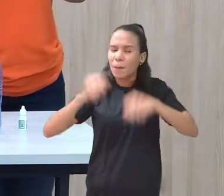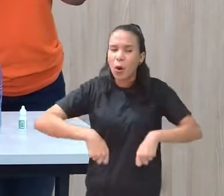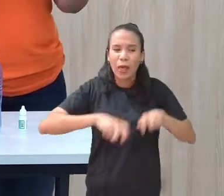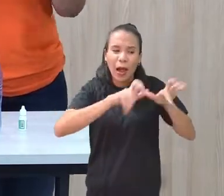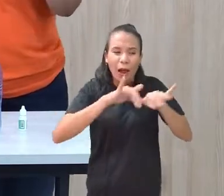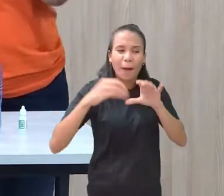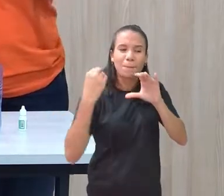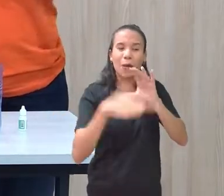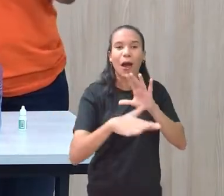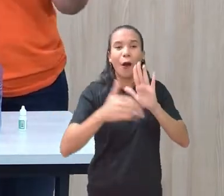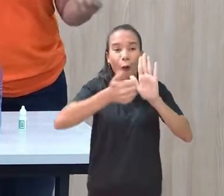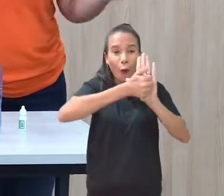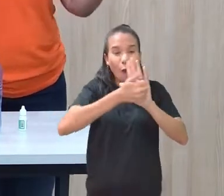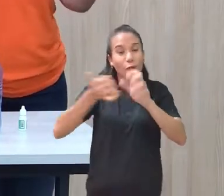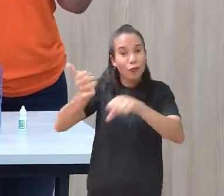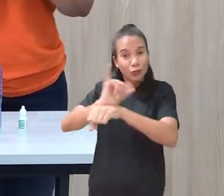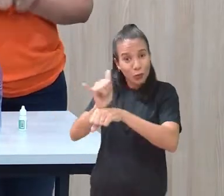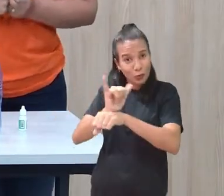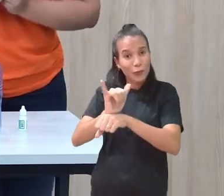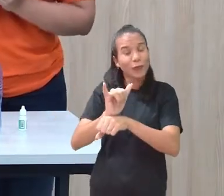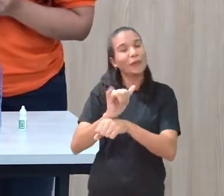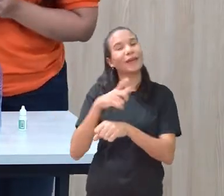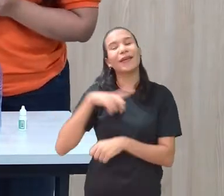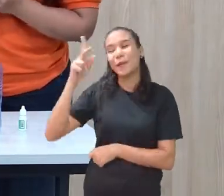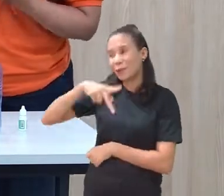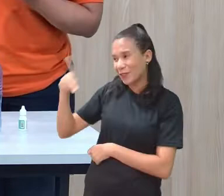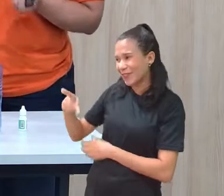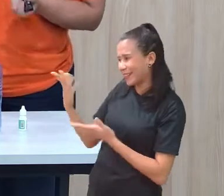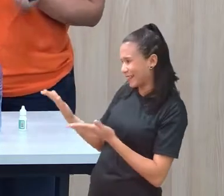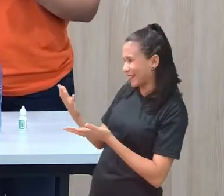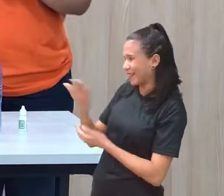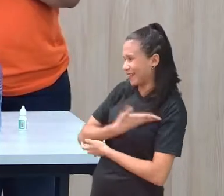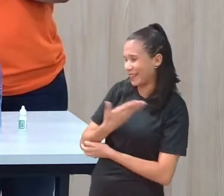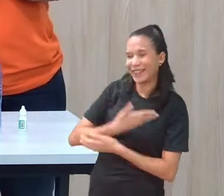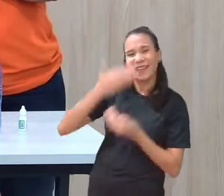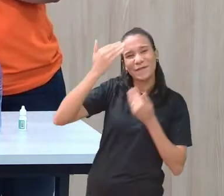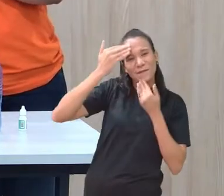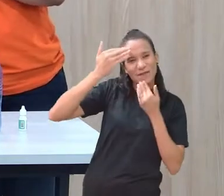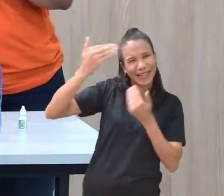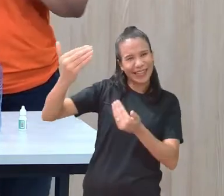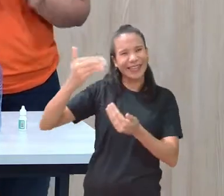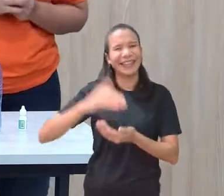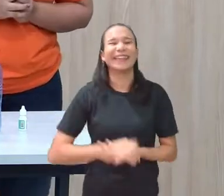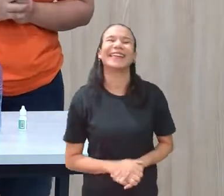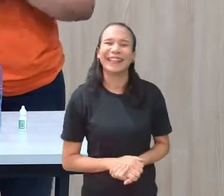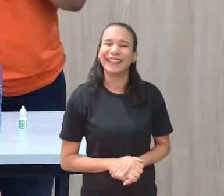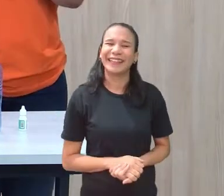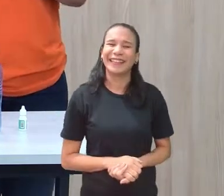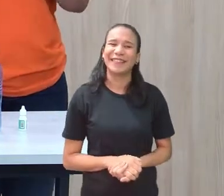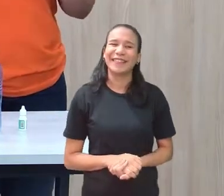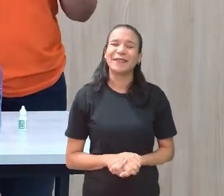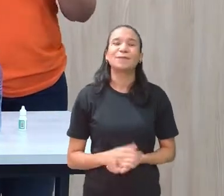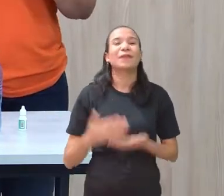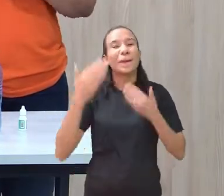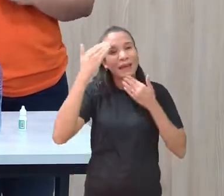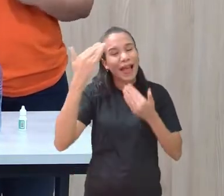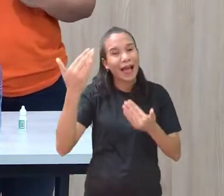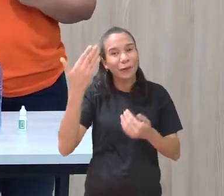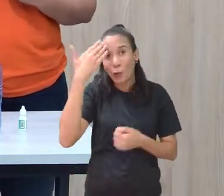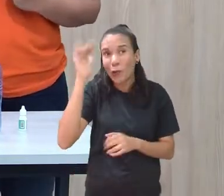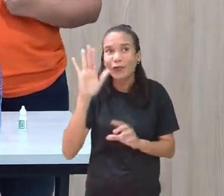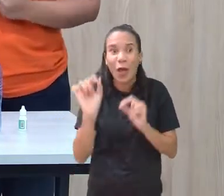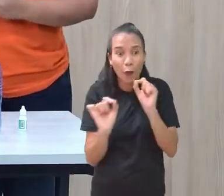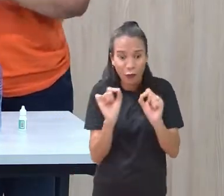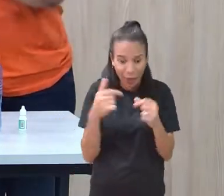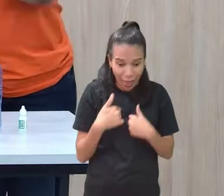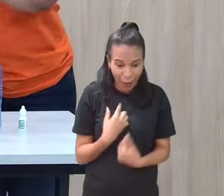comentário, curte, vai lá no YouTube. E professora Carol, minha amiga, muito obrigada. Obrigada também, professora. Porque eu não sei o que seria de